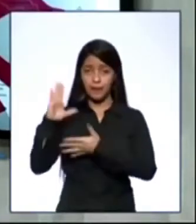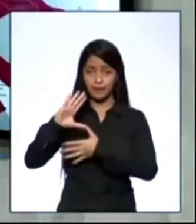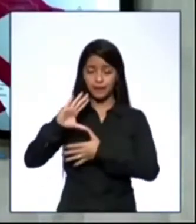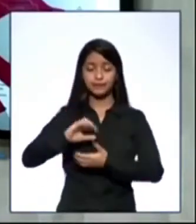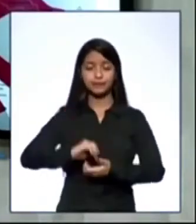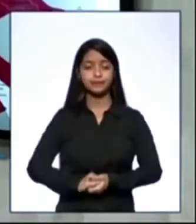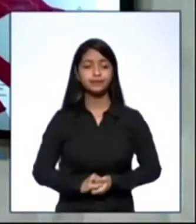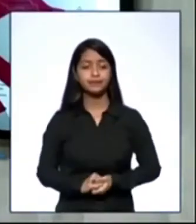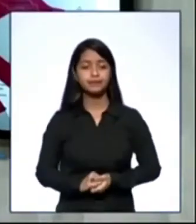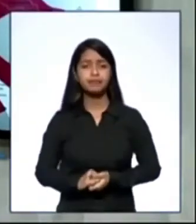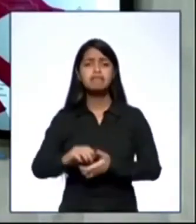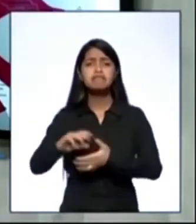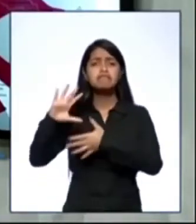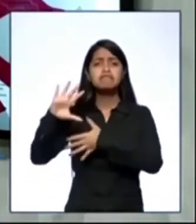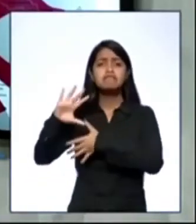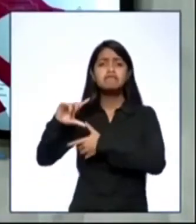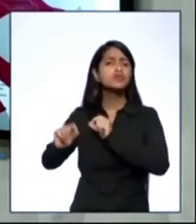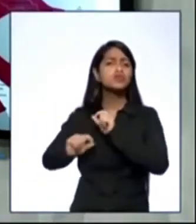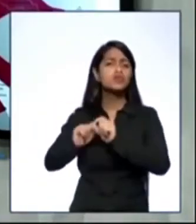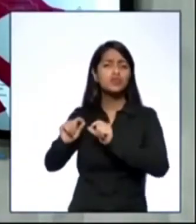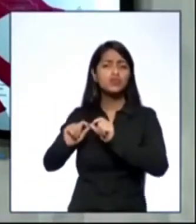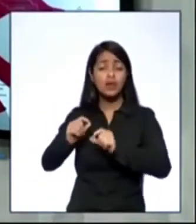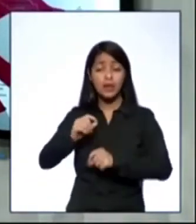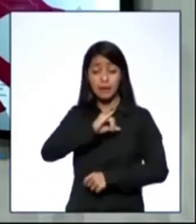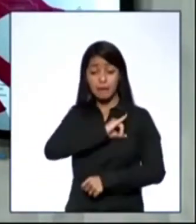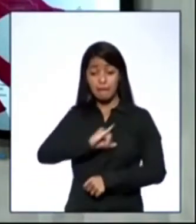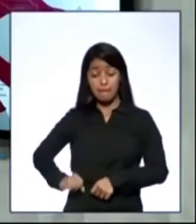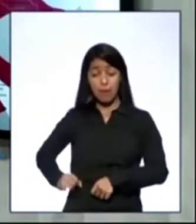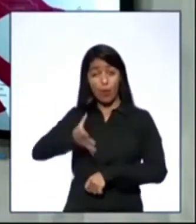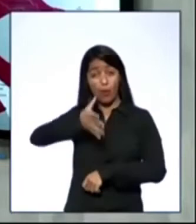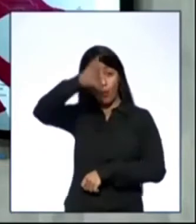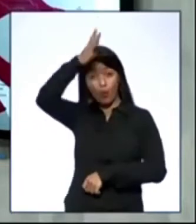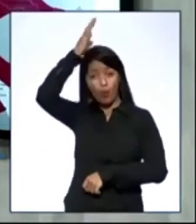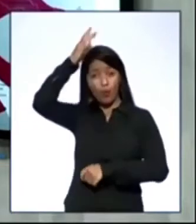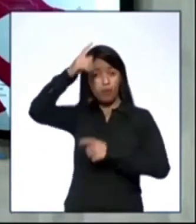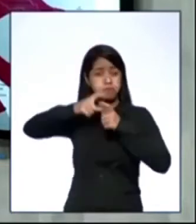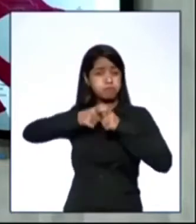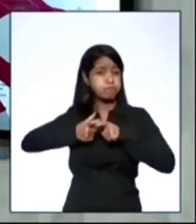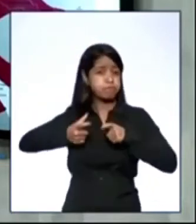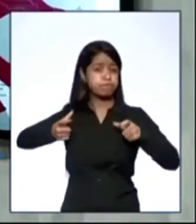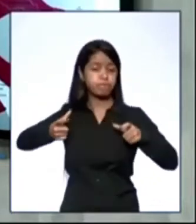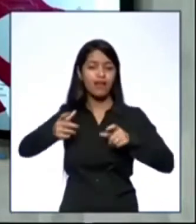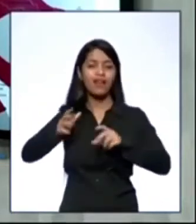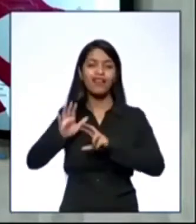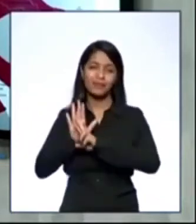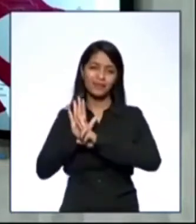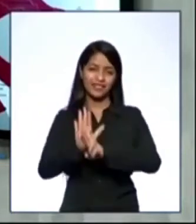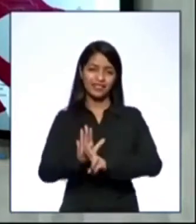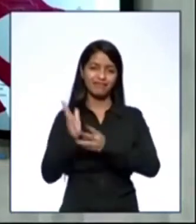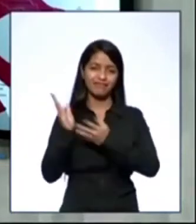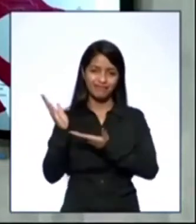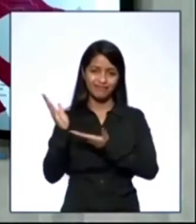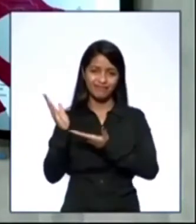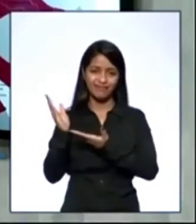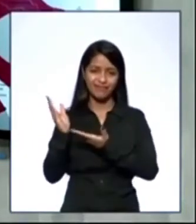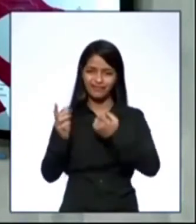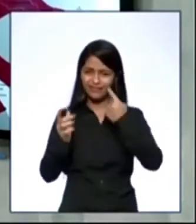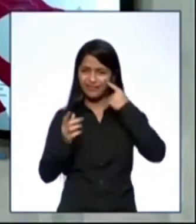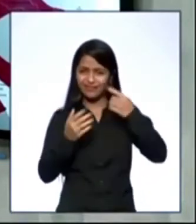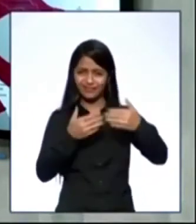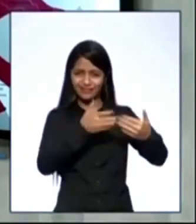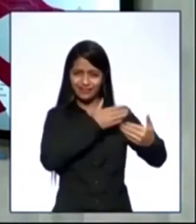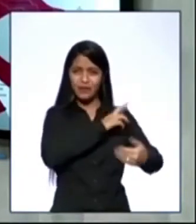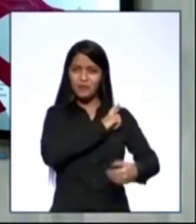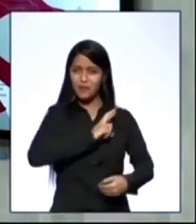mapa representa o auge da história do Império Romano. Beleza? Foi no Império, mas lembrando que já era grande na República, beleza? Então